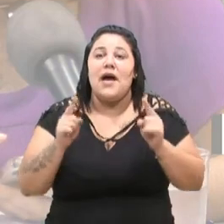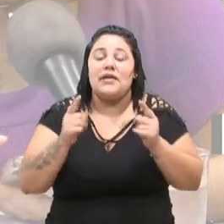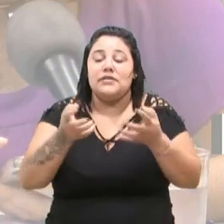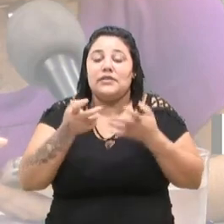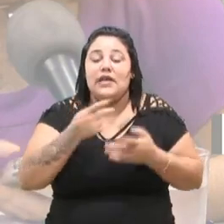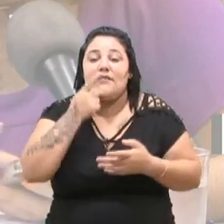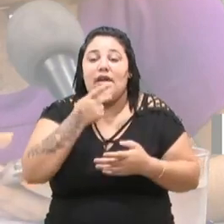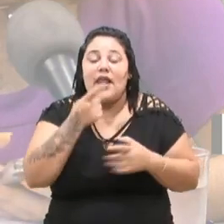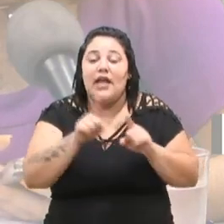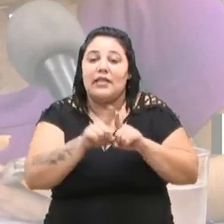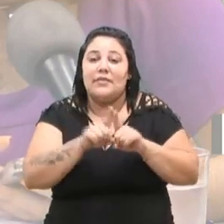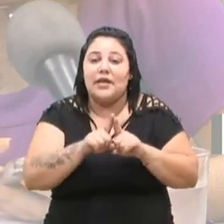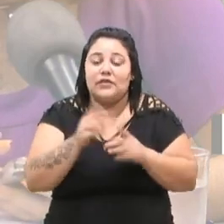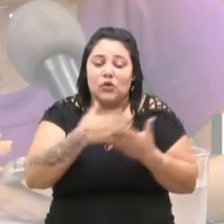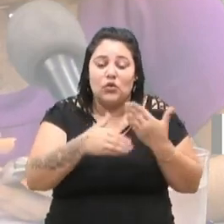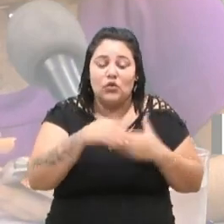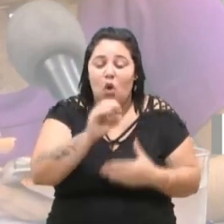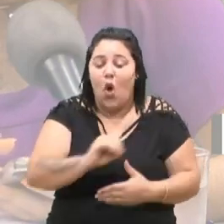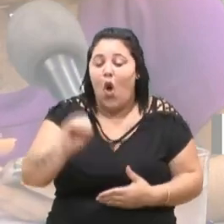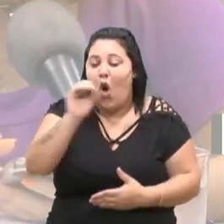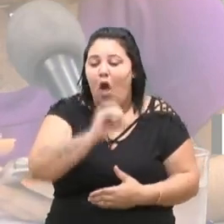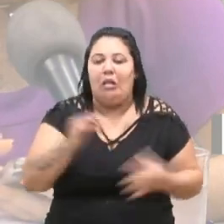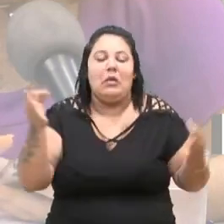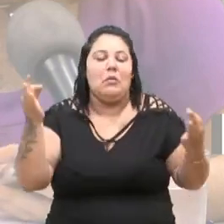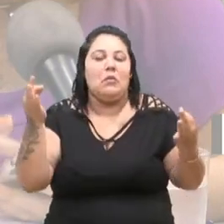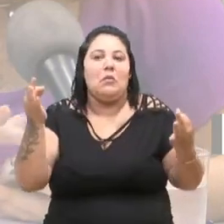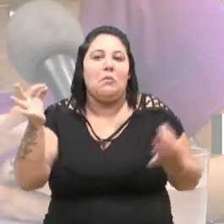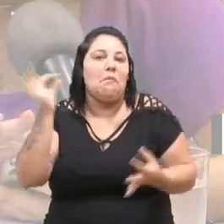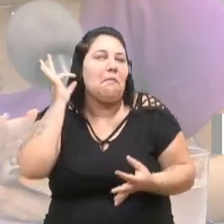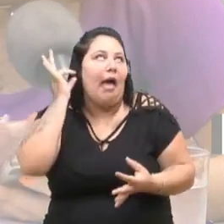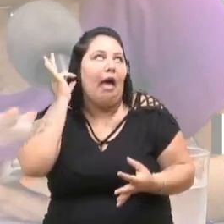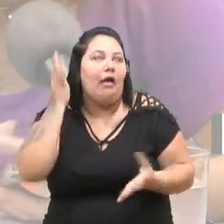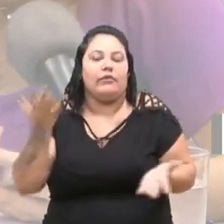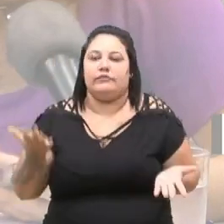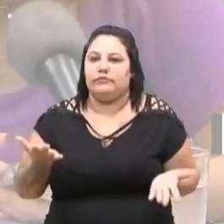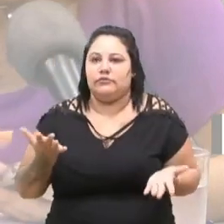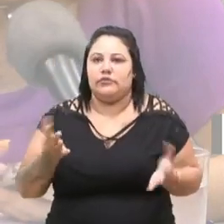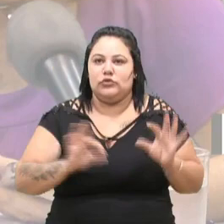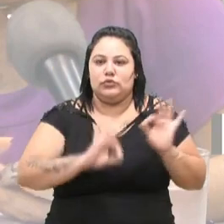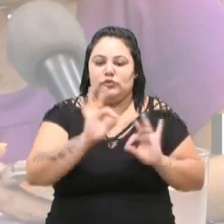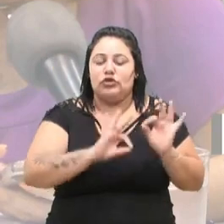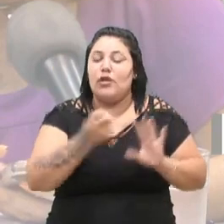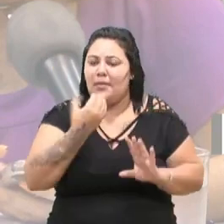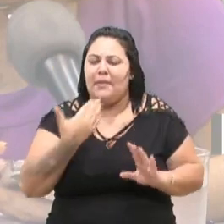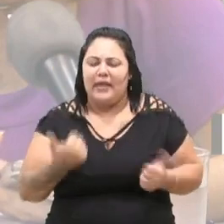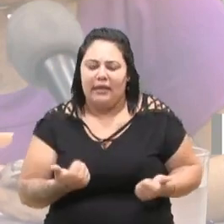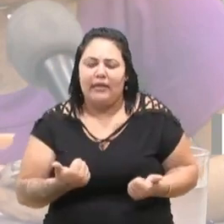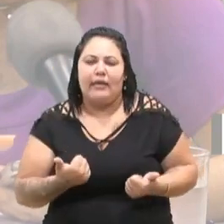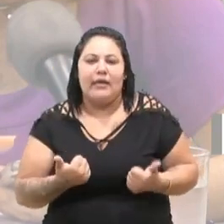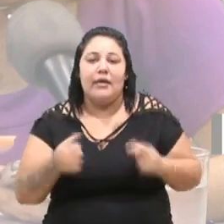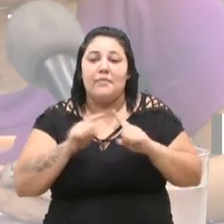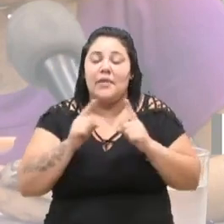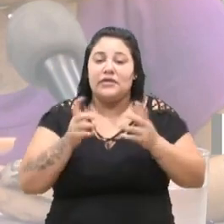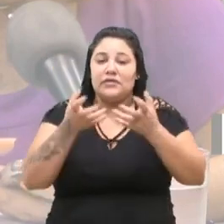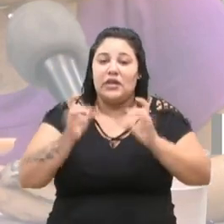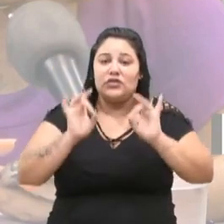dizerem aqui que está tudo ótimo, que está maravilhoso e que o projeto está indo muito bem, eu quero só